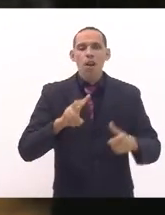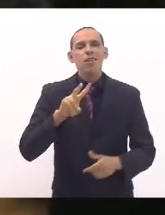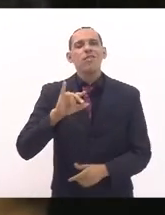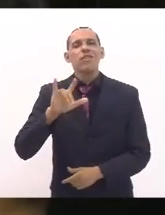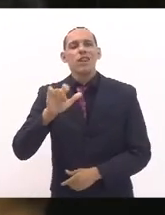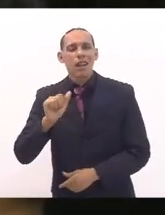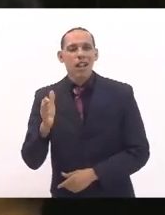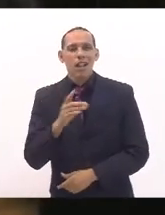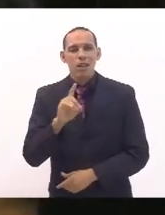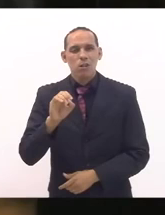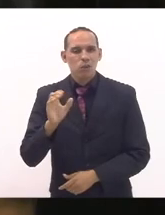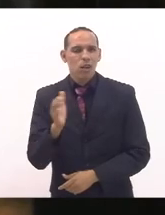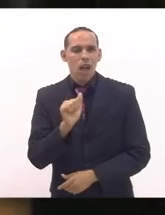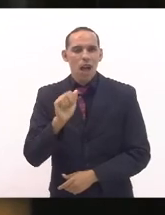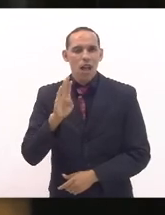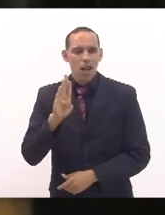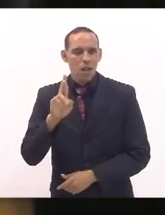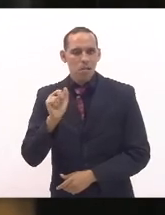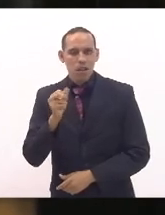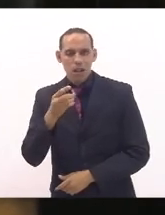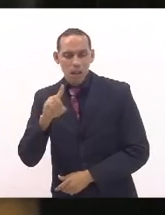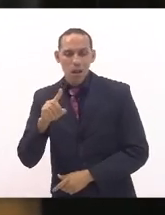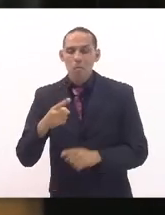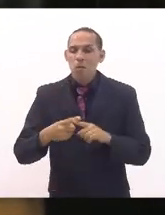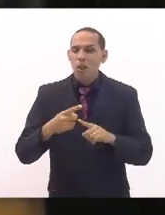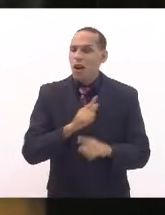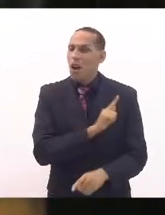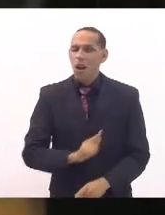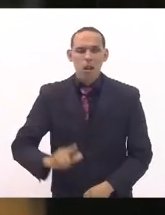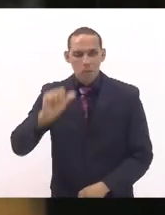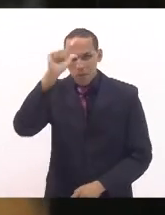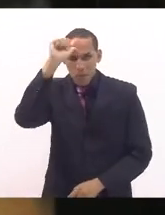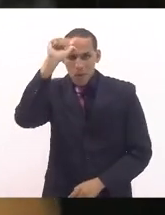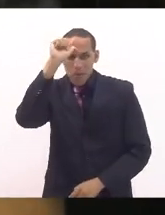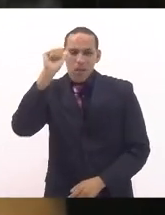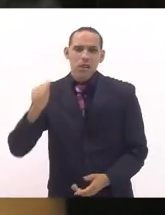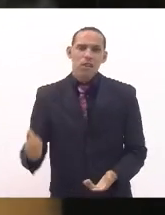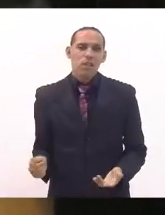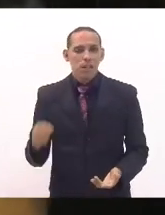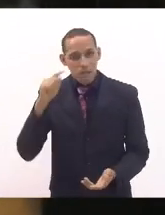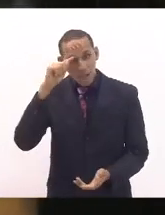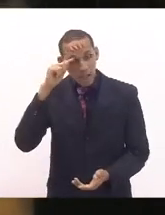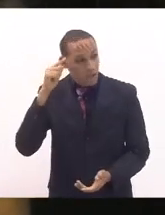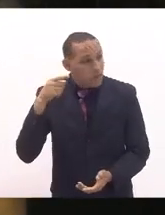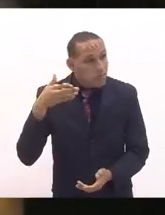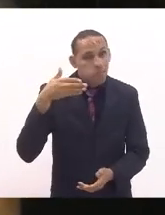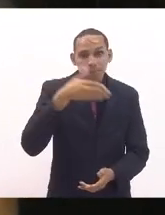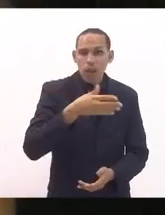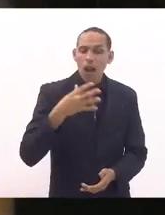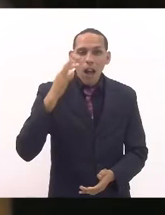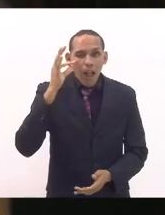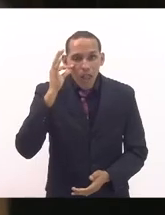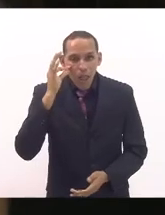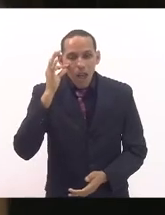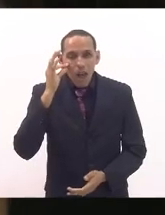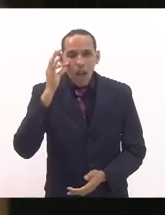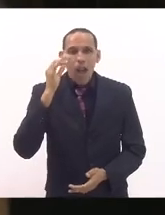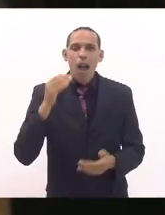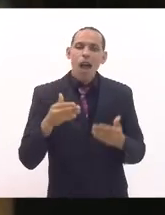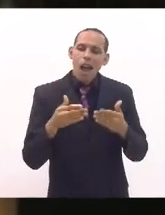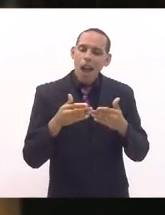Abraão, porque, afinal de contas, o governador Cláudio Castro, ele esteve lá pessoalmente inaugurando